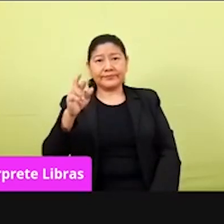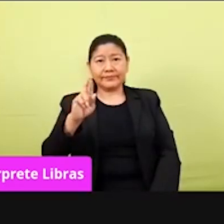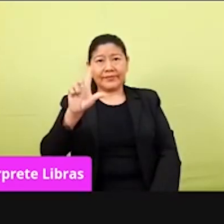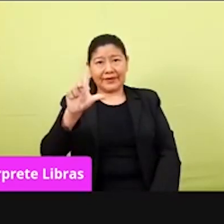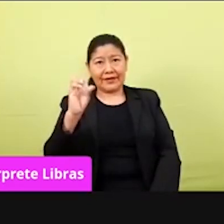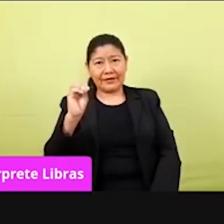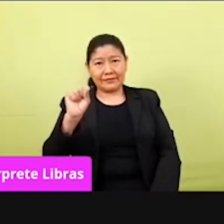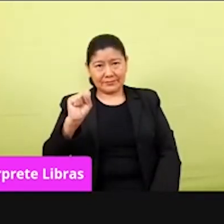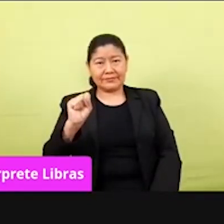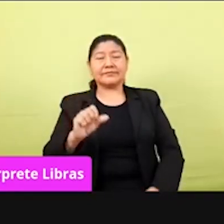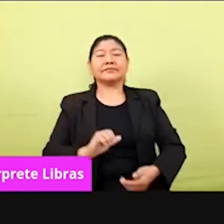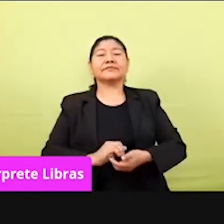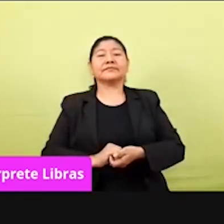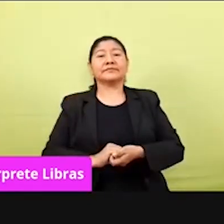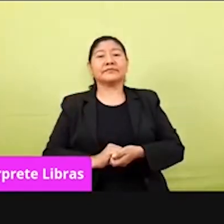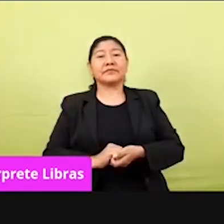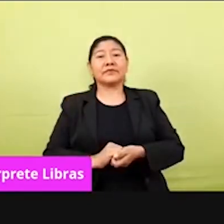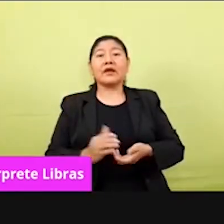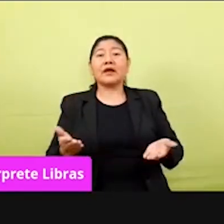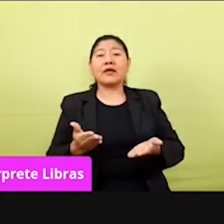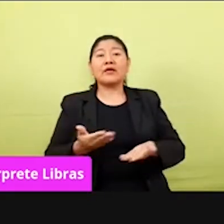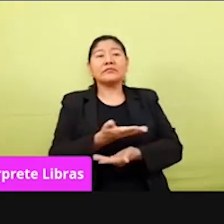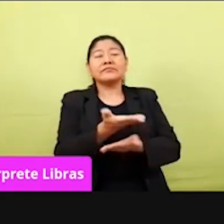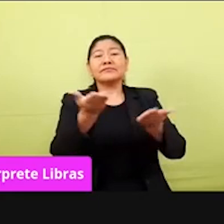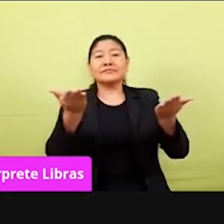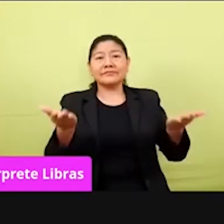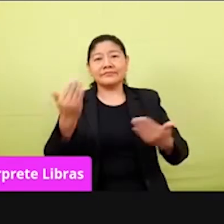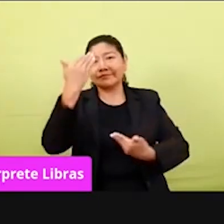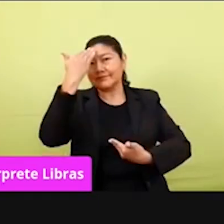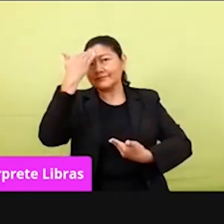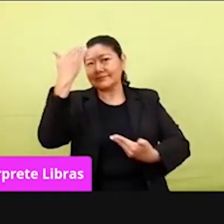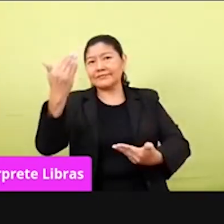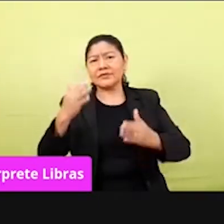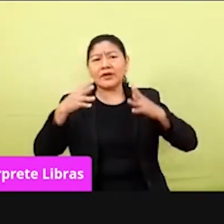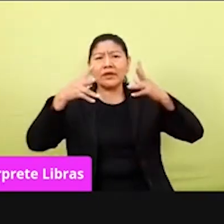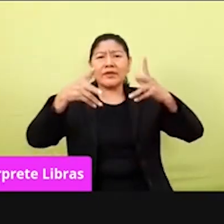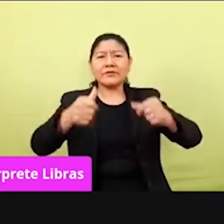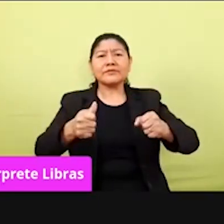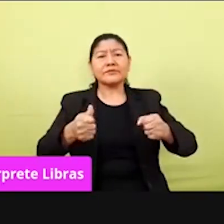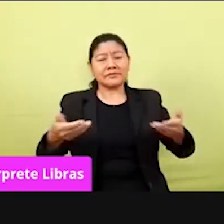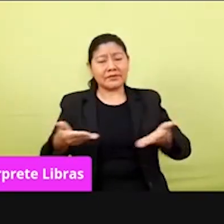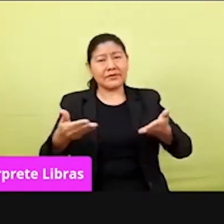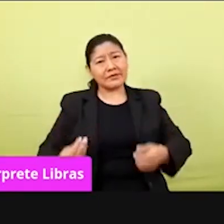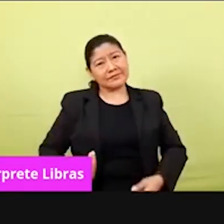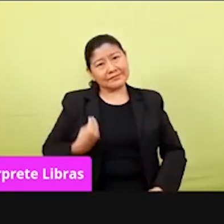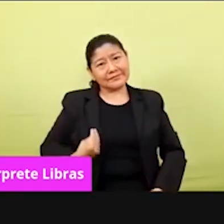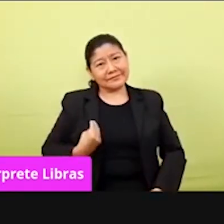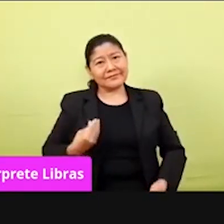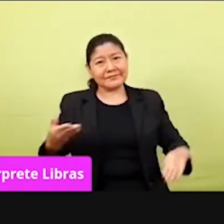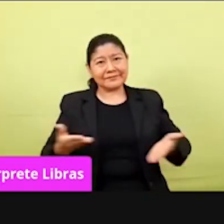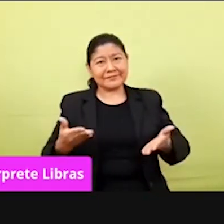Lima Cedrão. Contamos com todos vocês, agradecemos a preferência da participação